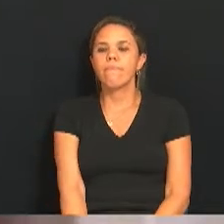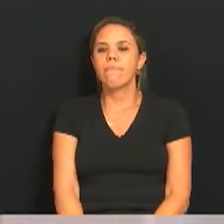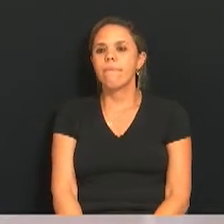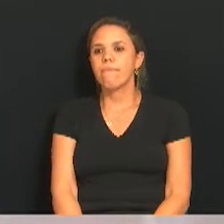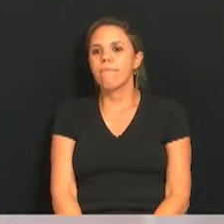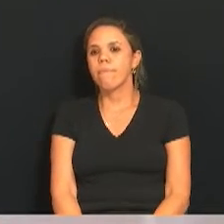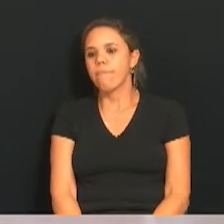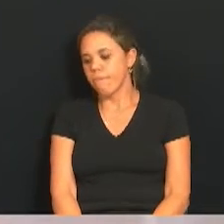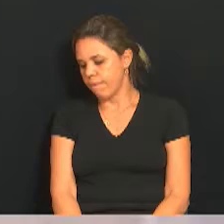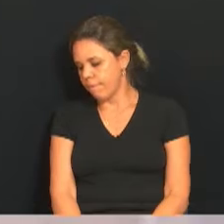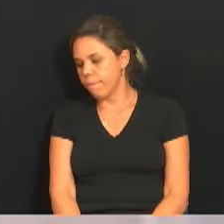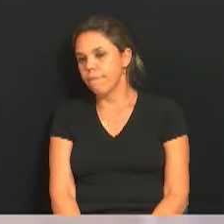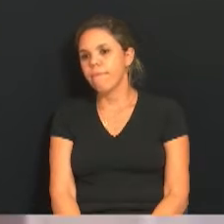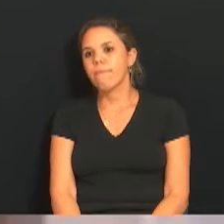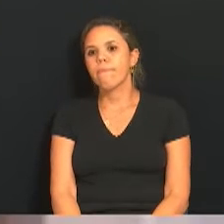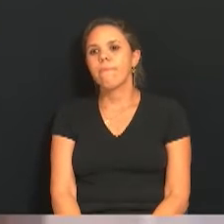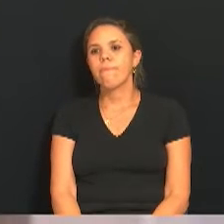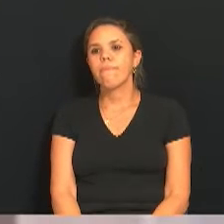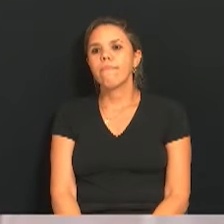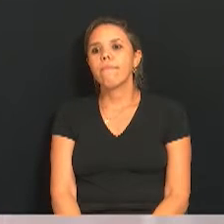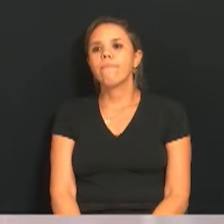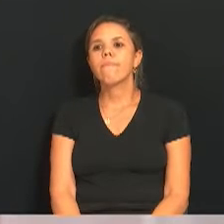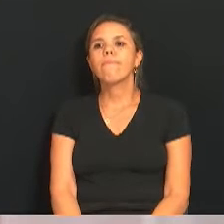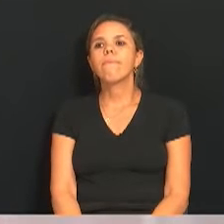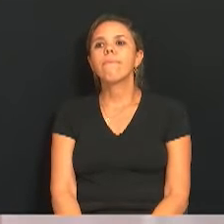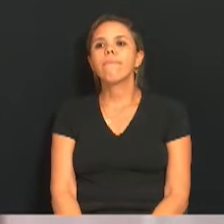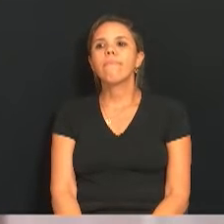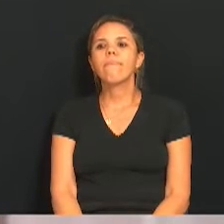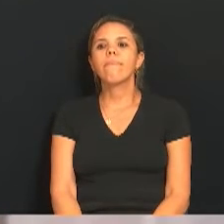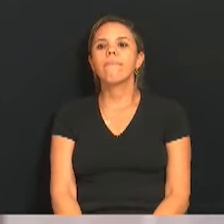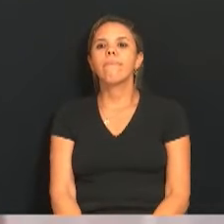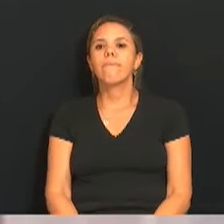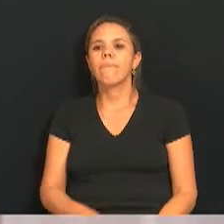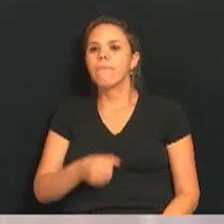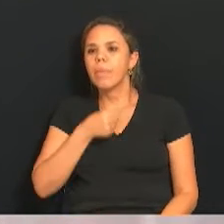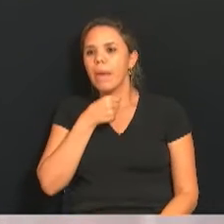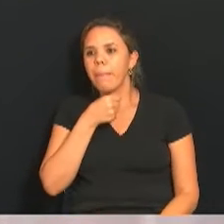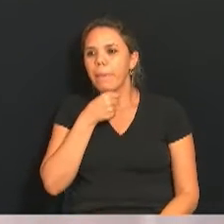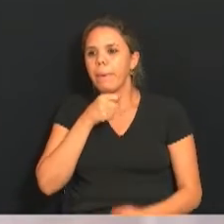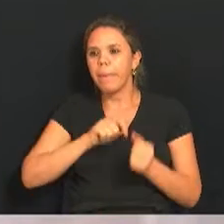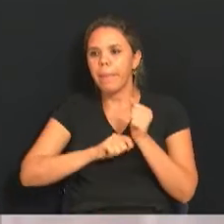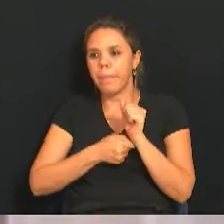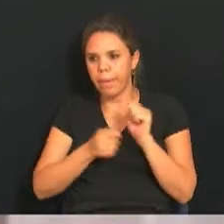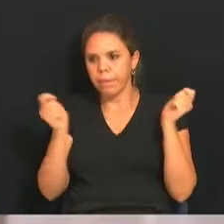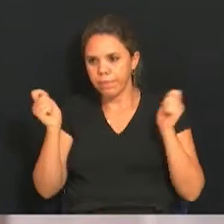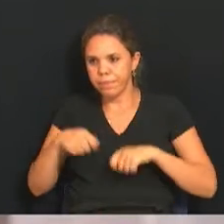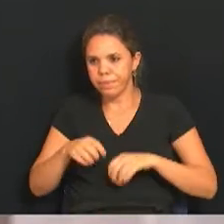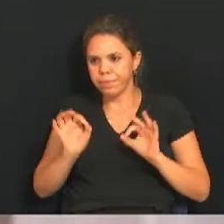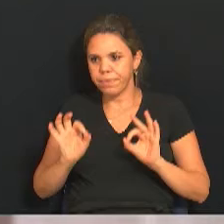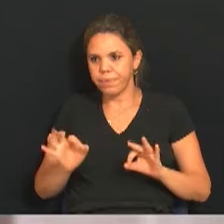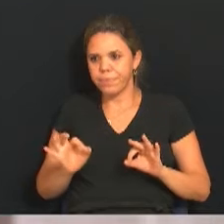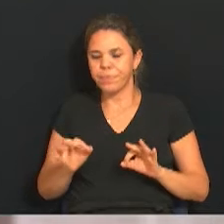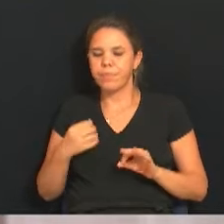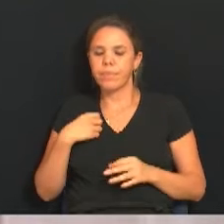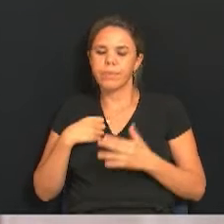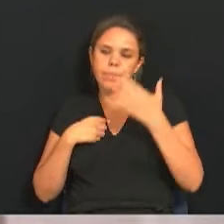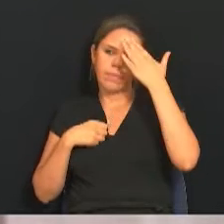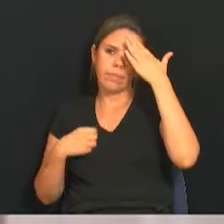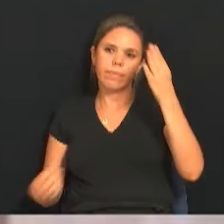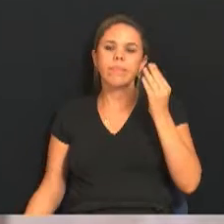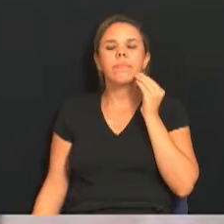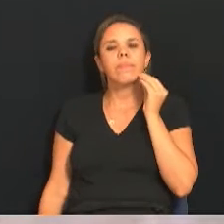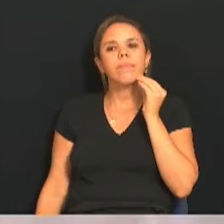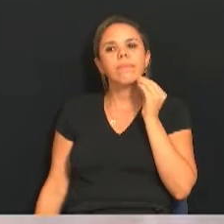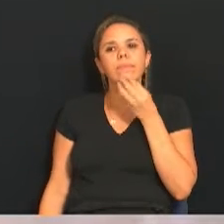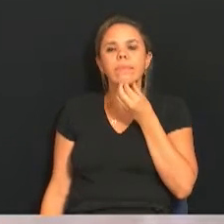Bom, tive uma dificuldadezinha aqui com o microfone, mas, enfim, agradeço a oportunidade,